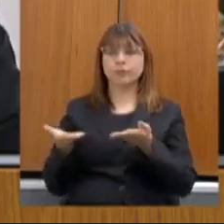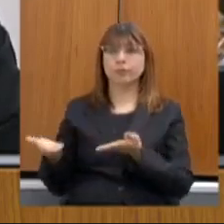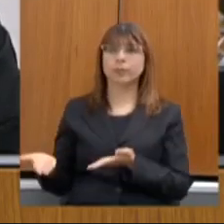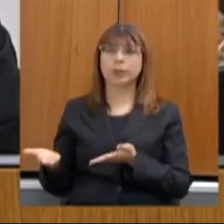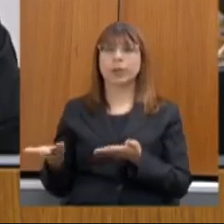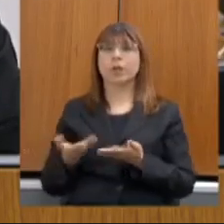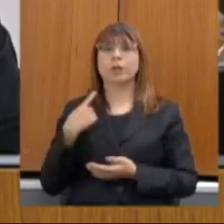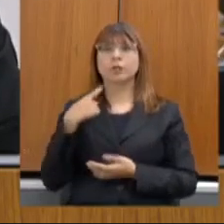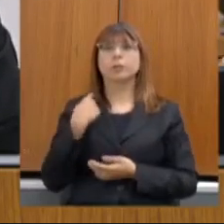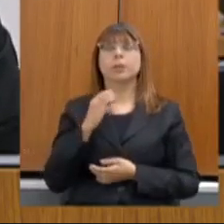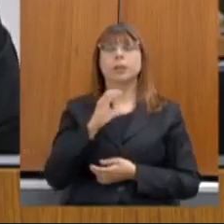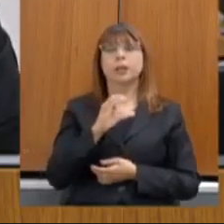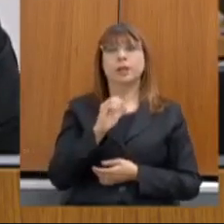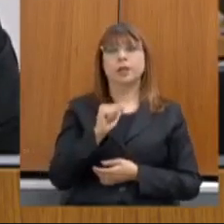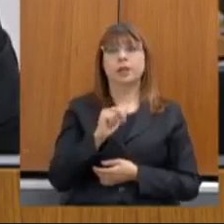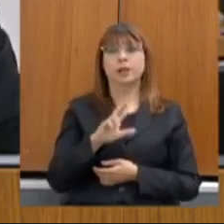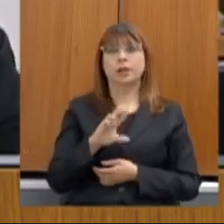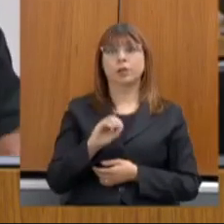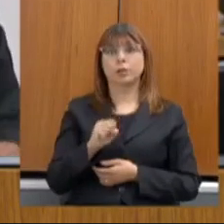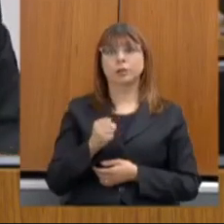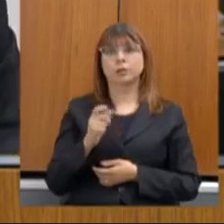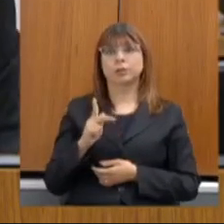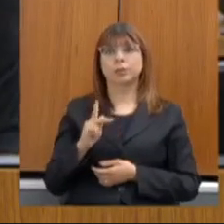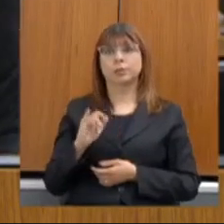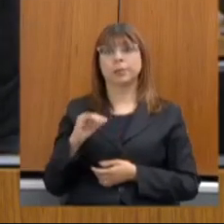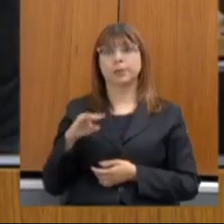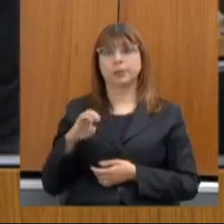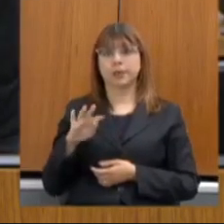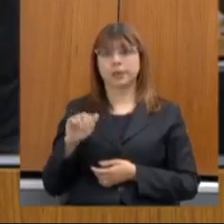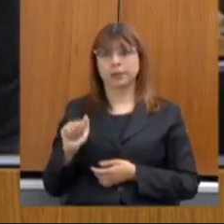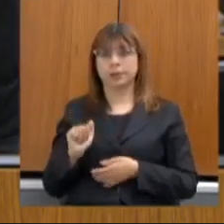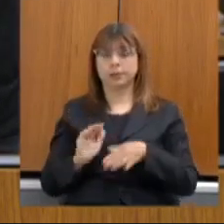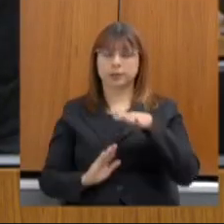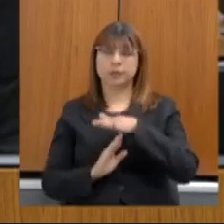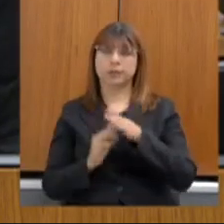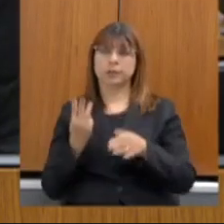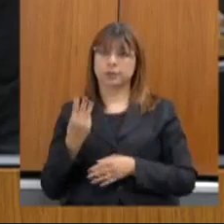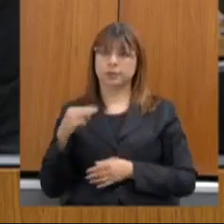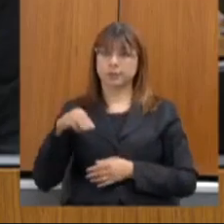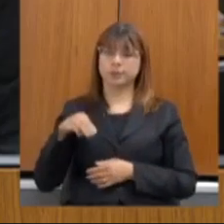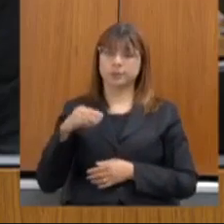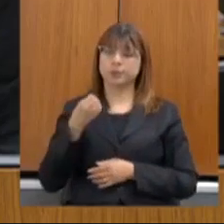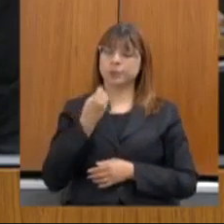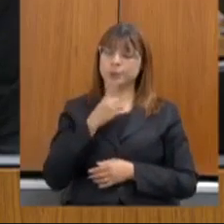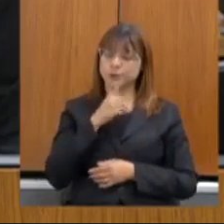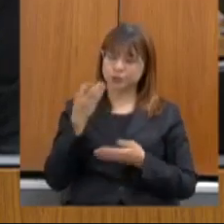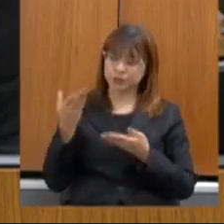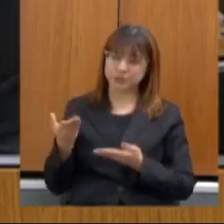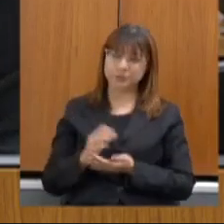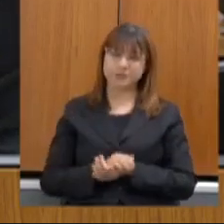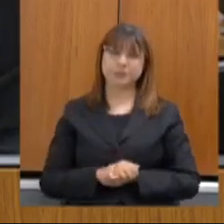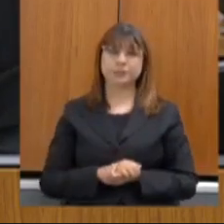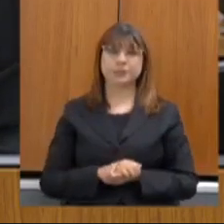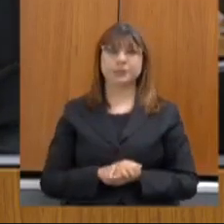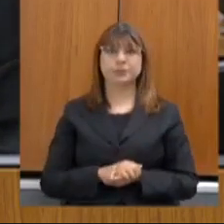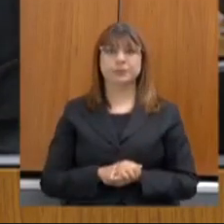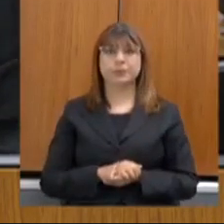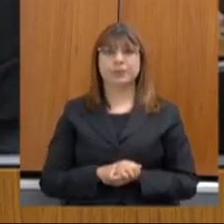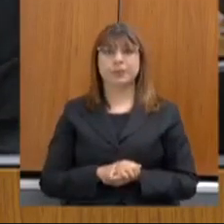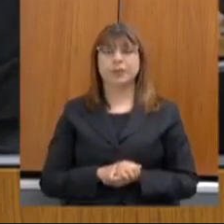agora então a palavra o deputado Carlos Pimenta para fazer uso da sua palavra por até 3 minutos muito bom dia o senhor